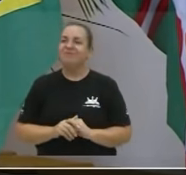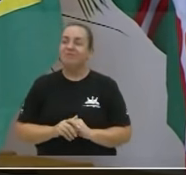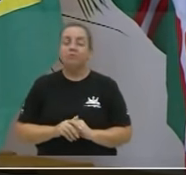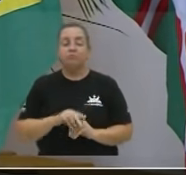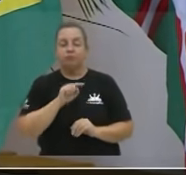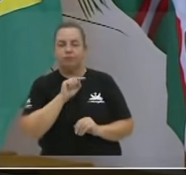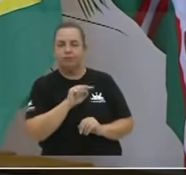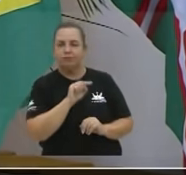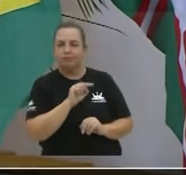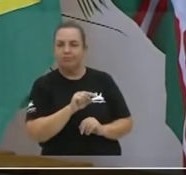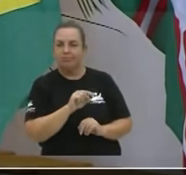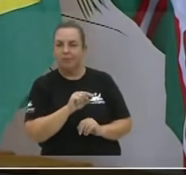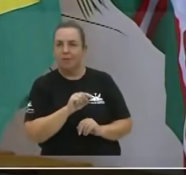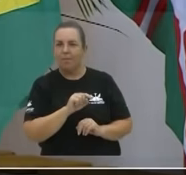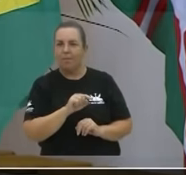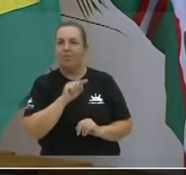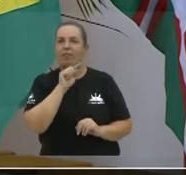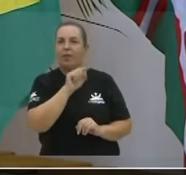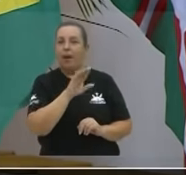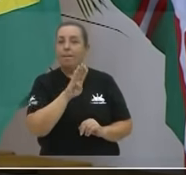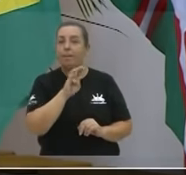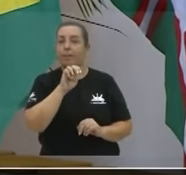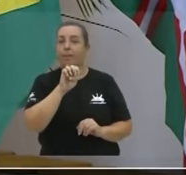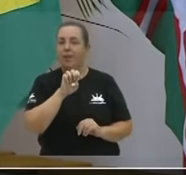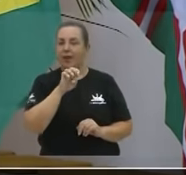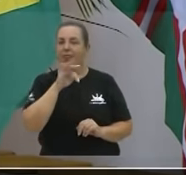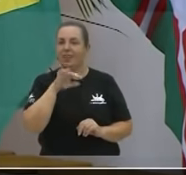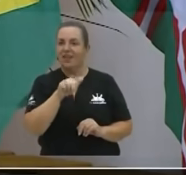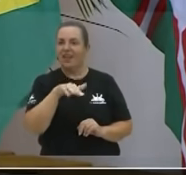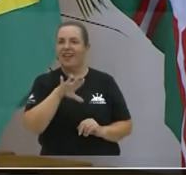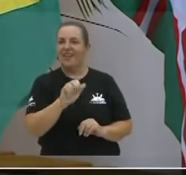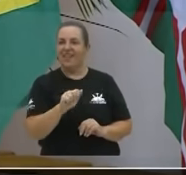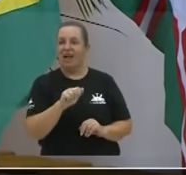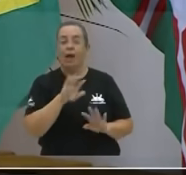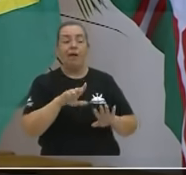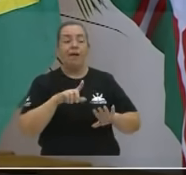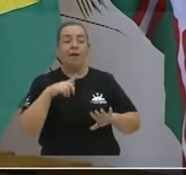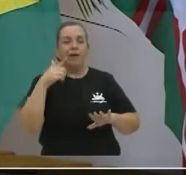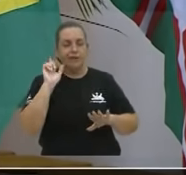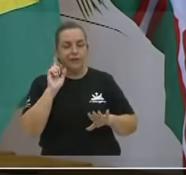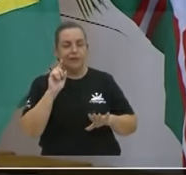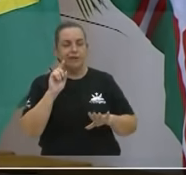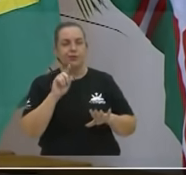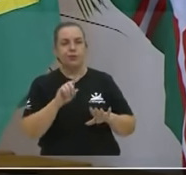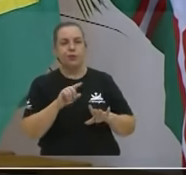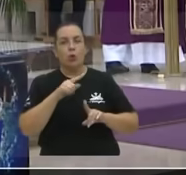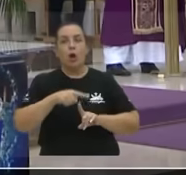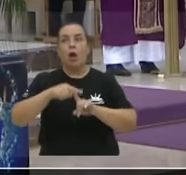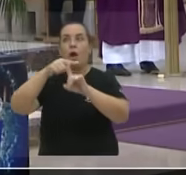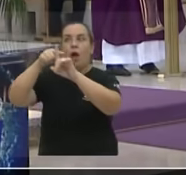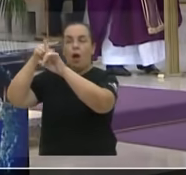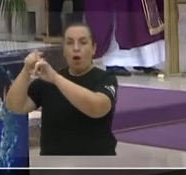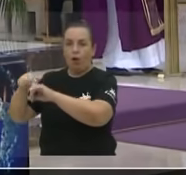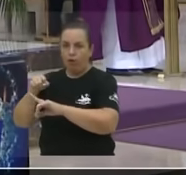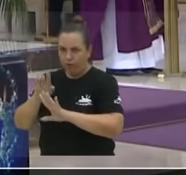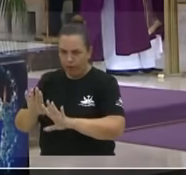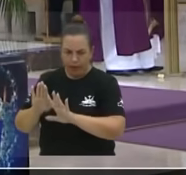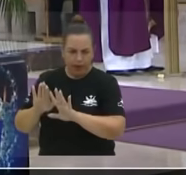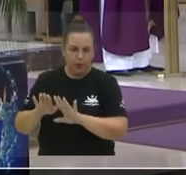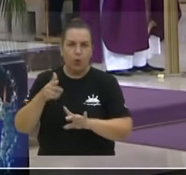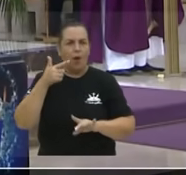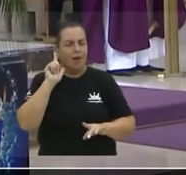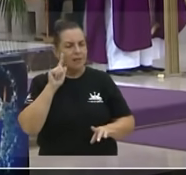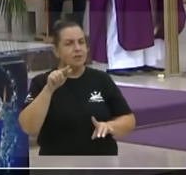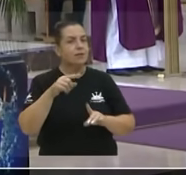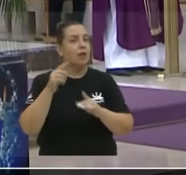Ali, em Betânia, antes de enfrentar o Calvário, antes de ter que enfrentar a